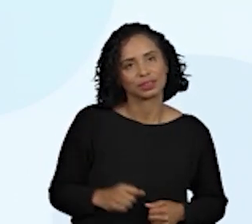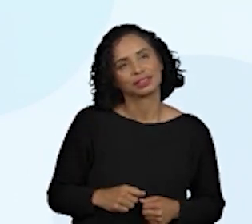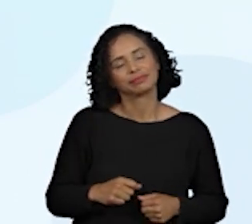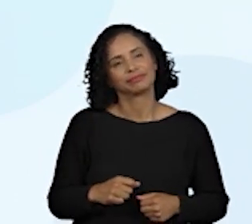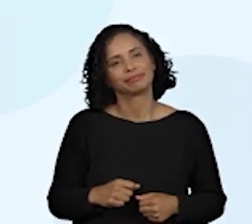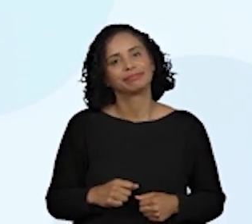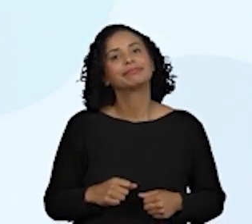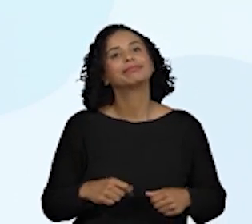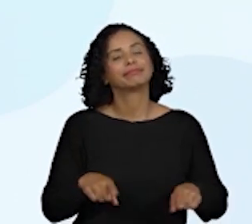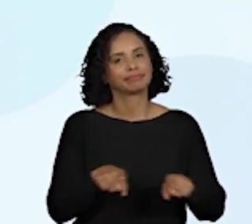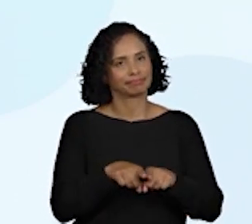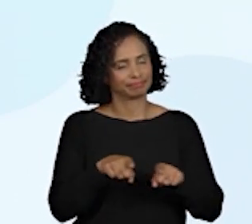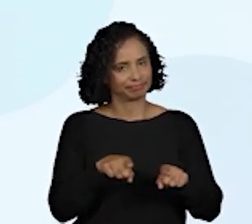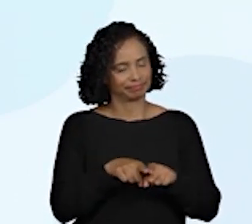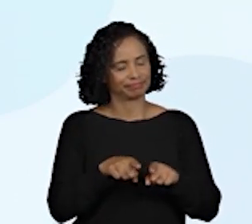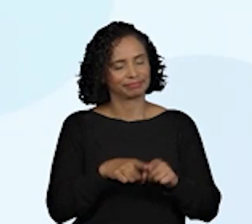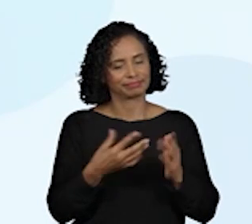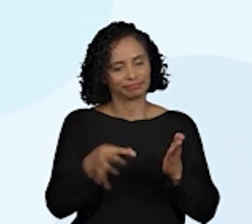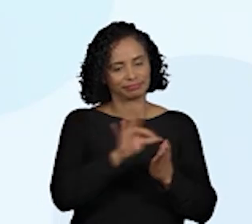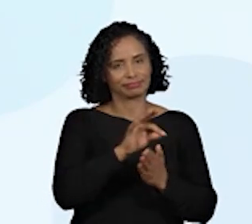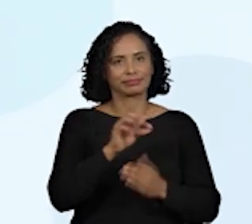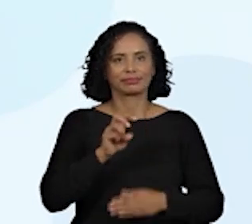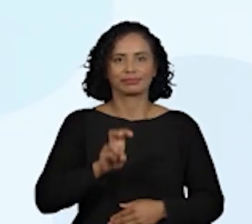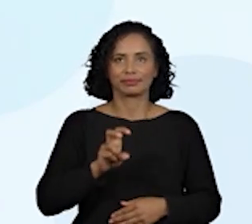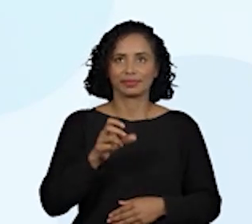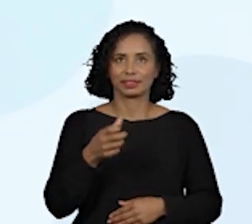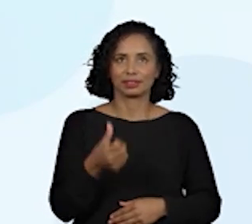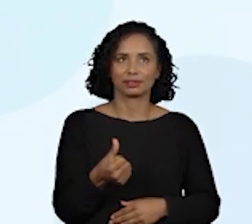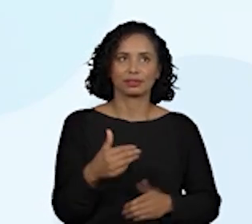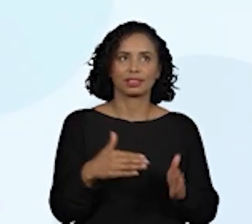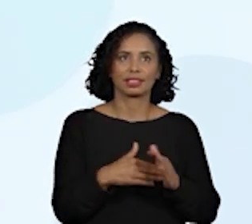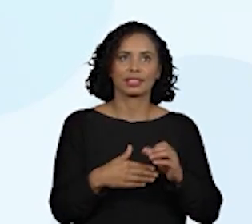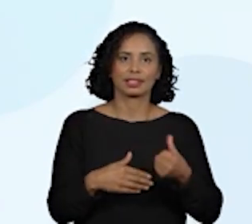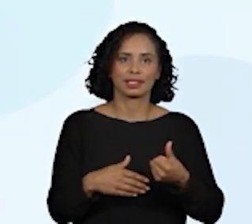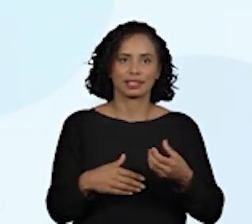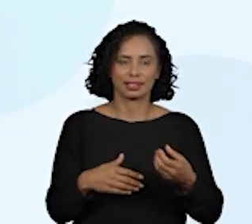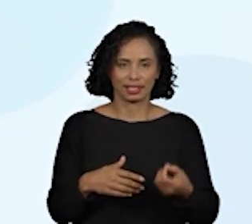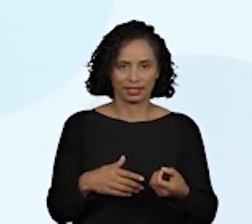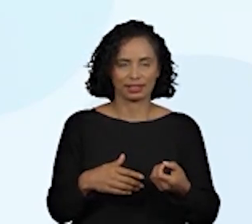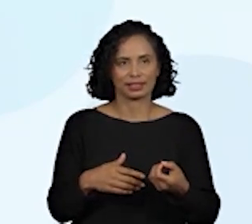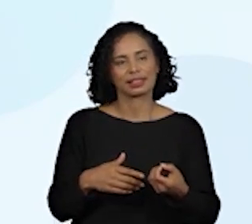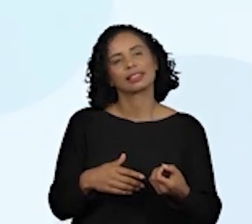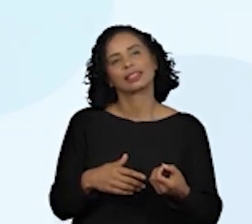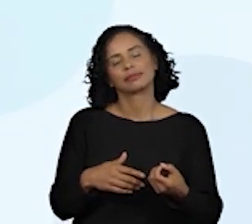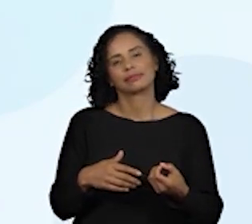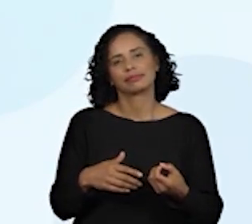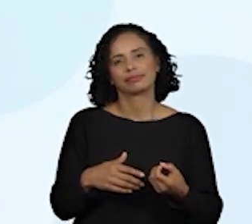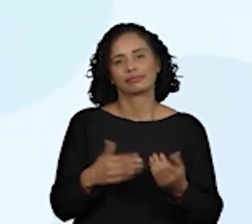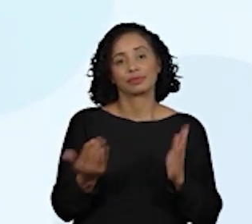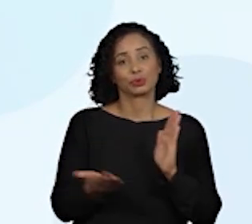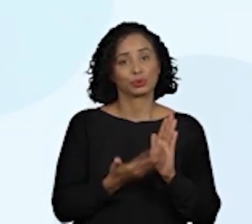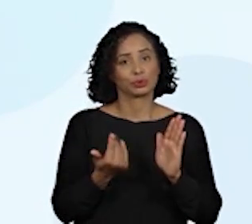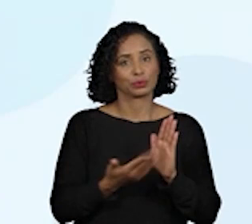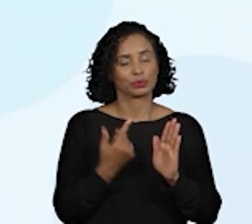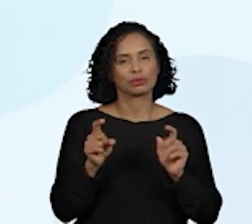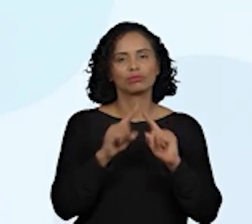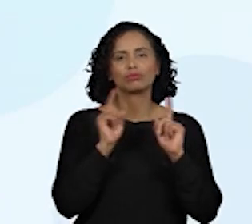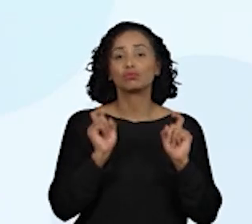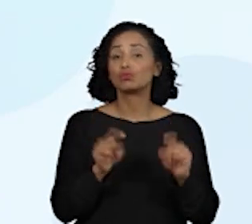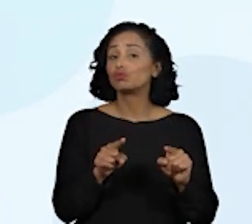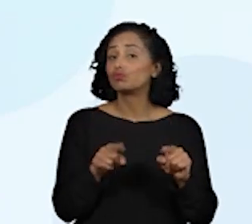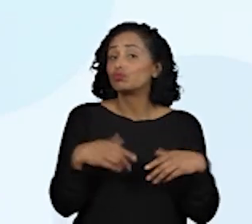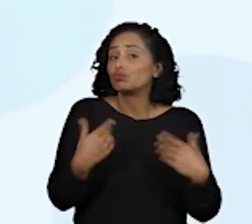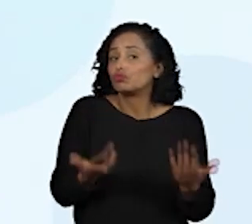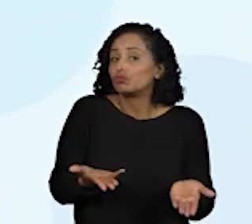páginas 59 e 60, o livro com o ponto de interrogação.